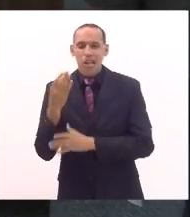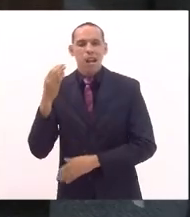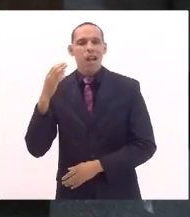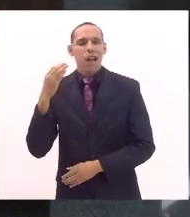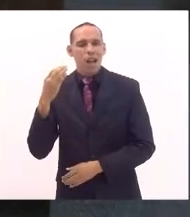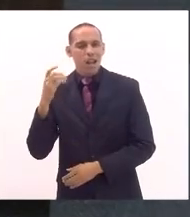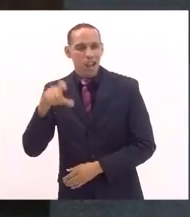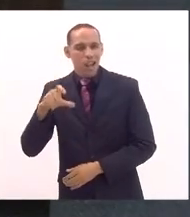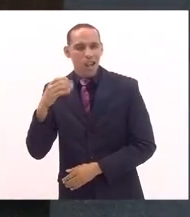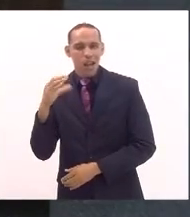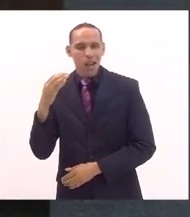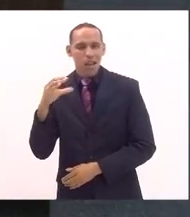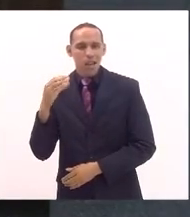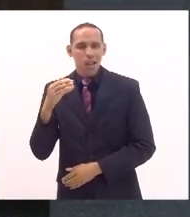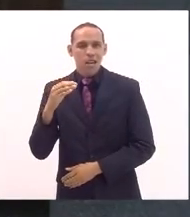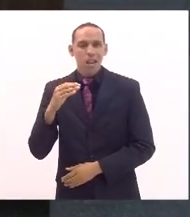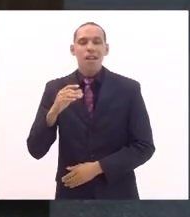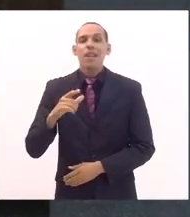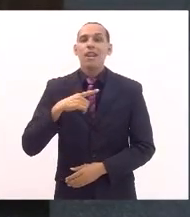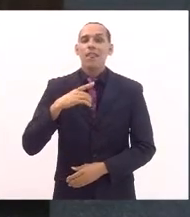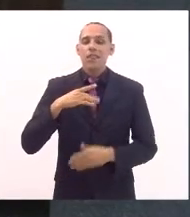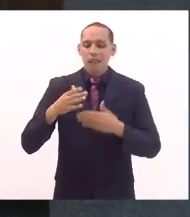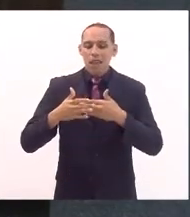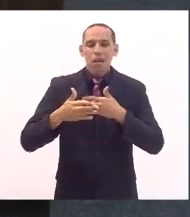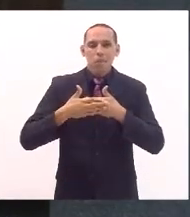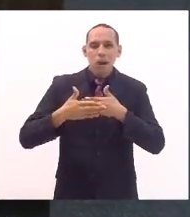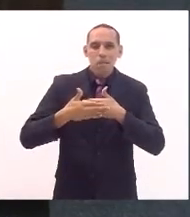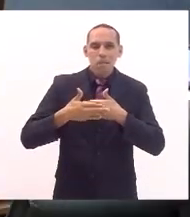crédito e débito pela modalidade aproximação